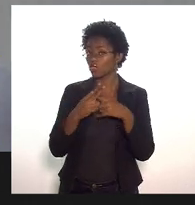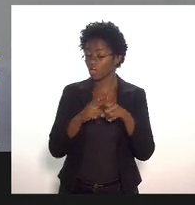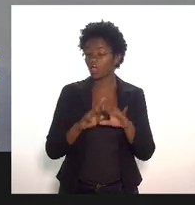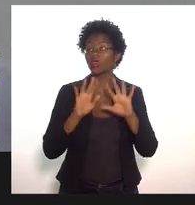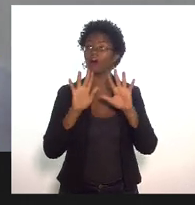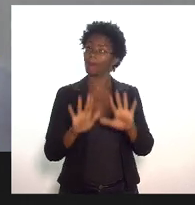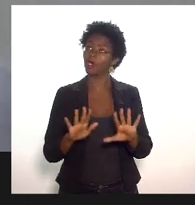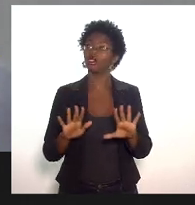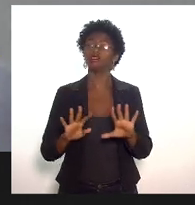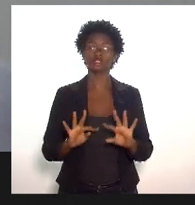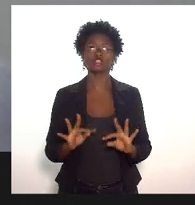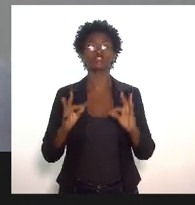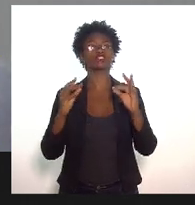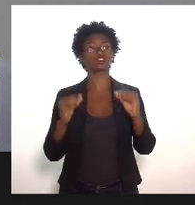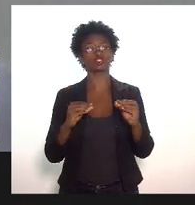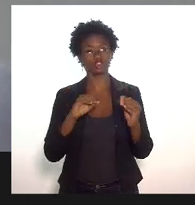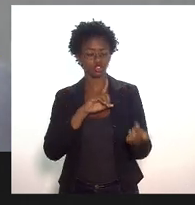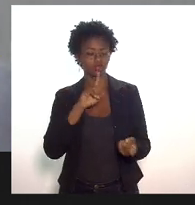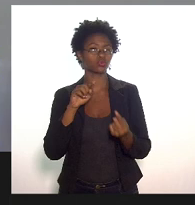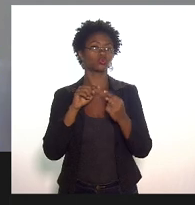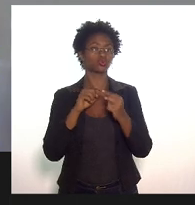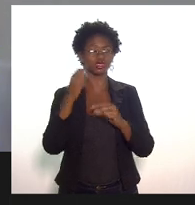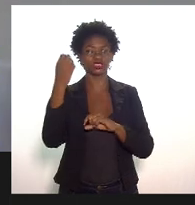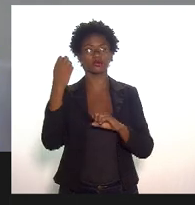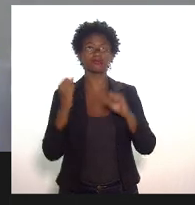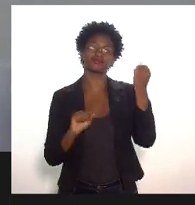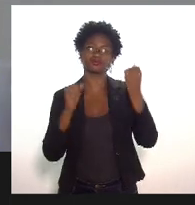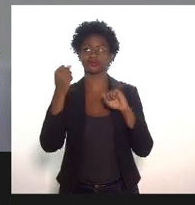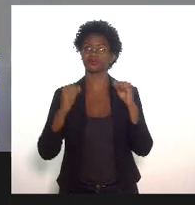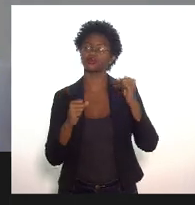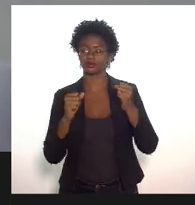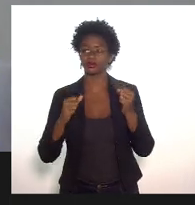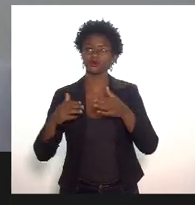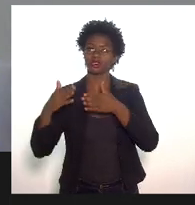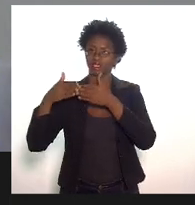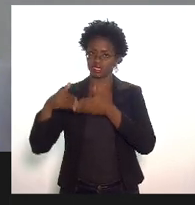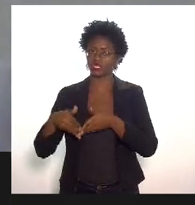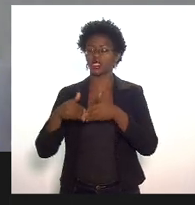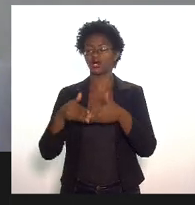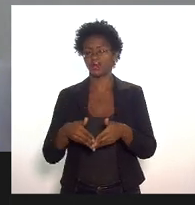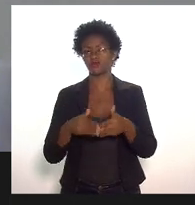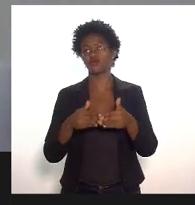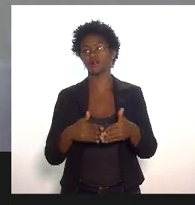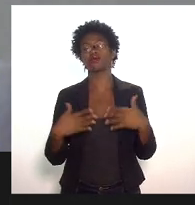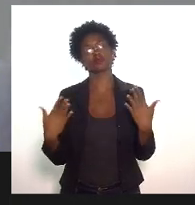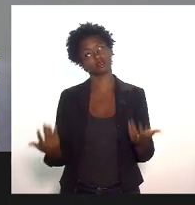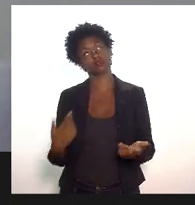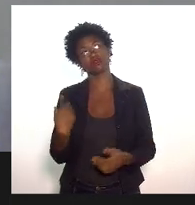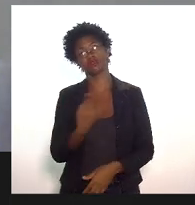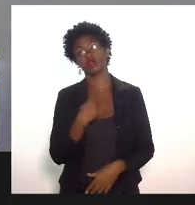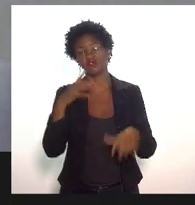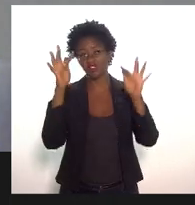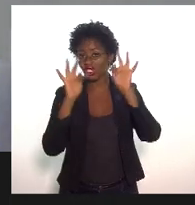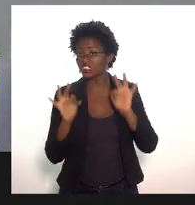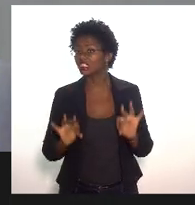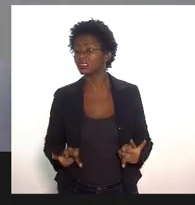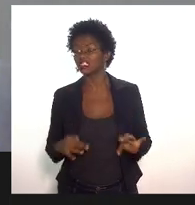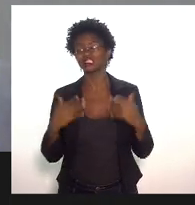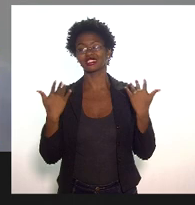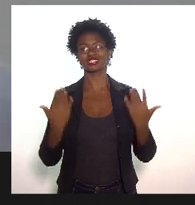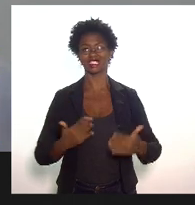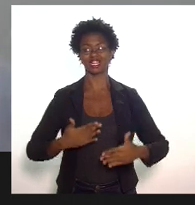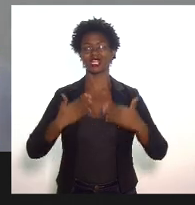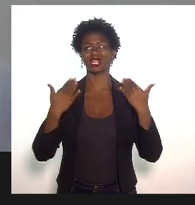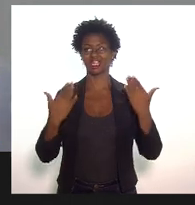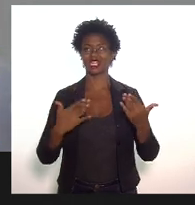cadeia que é construída através, né, dessa atividade econômica. Então, a gente fica muito feliz de poder